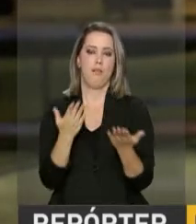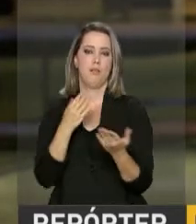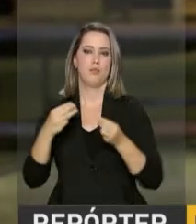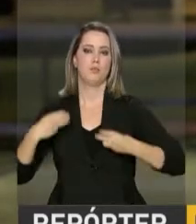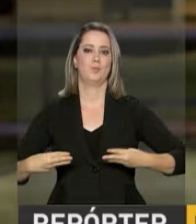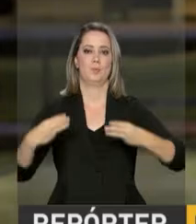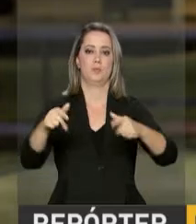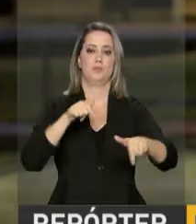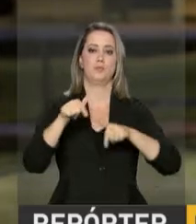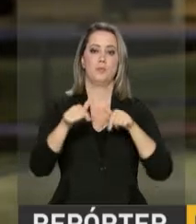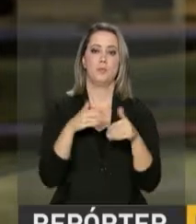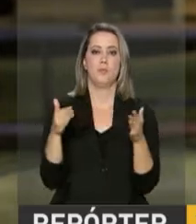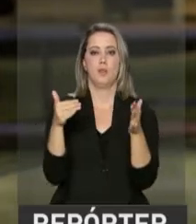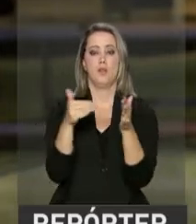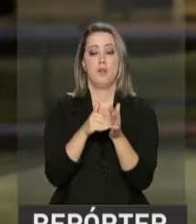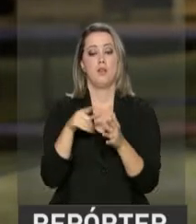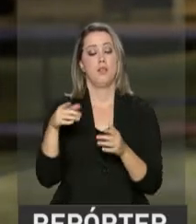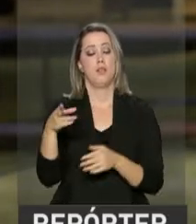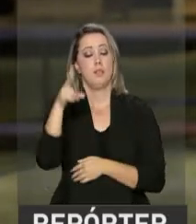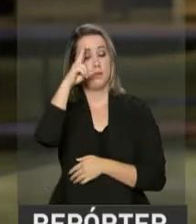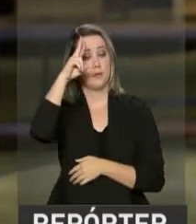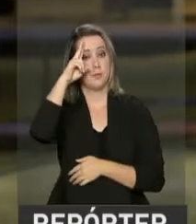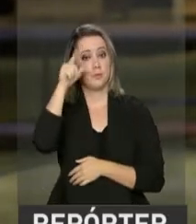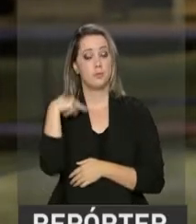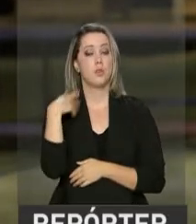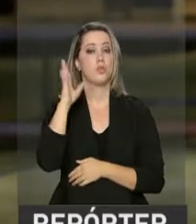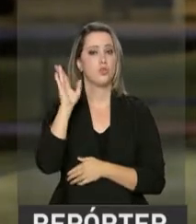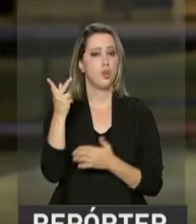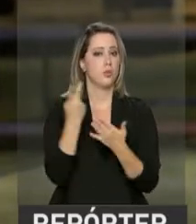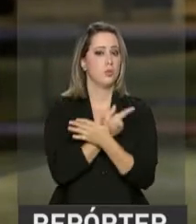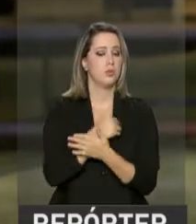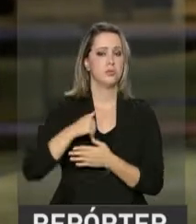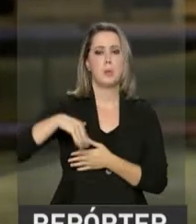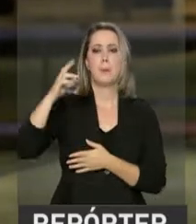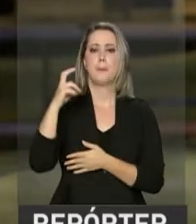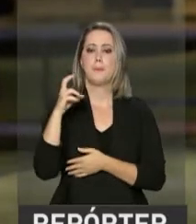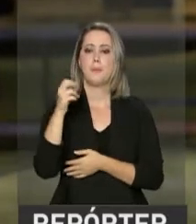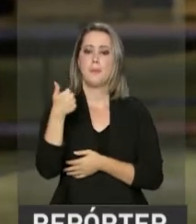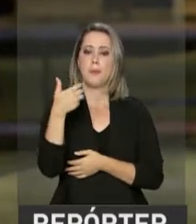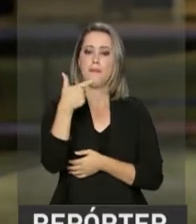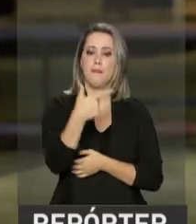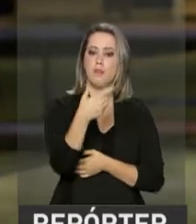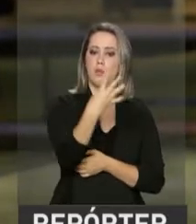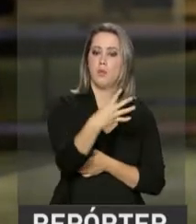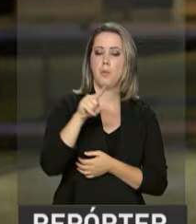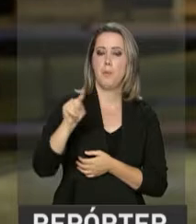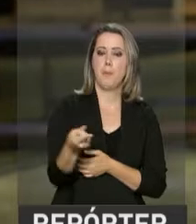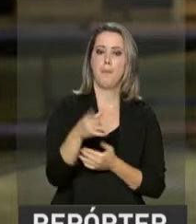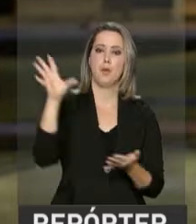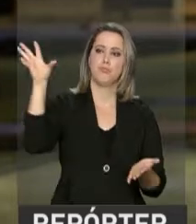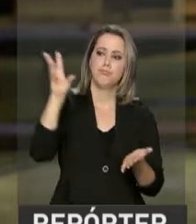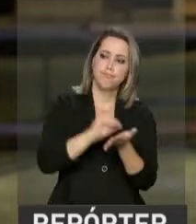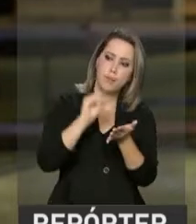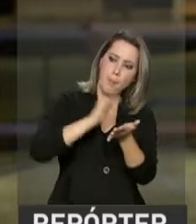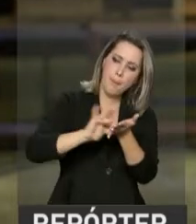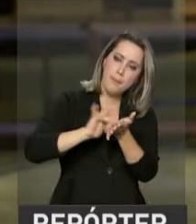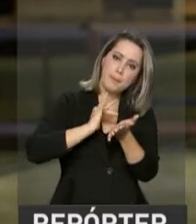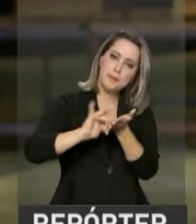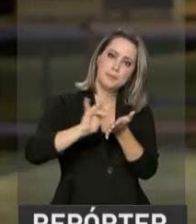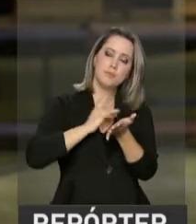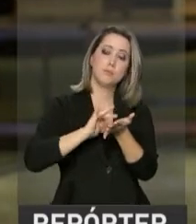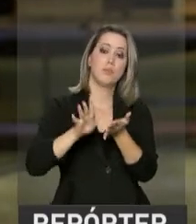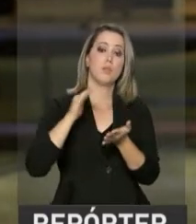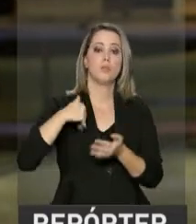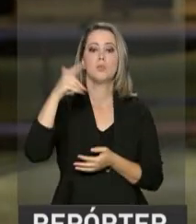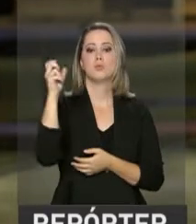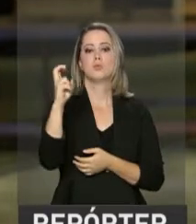ministério do trabalho até a última segunda feira foram realizados mais de 124 mil downloads do aplicativo e